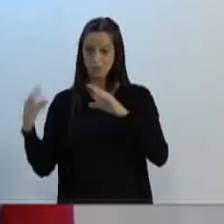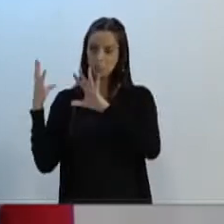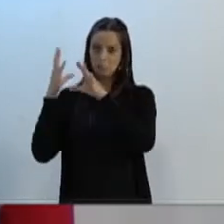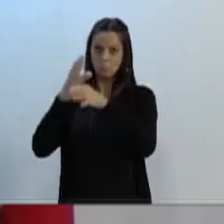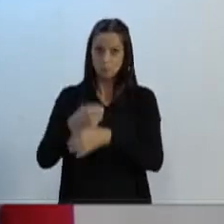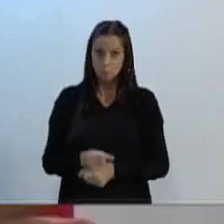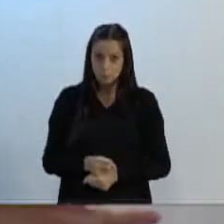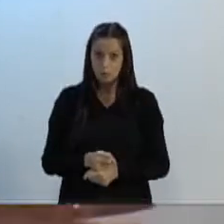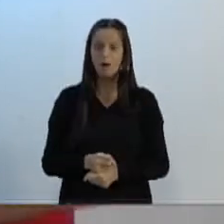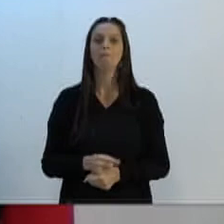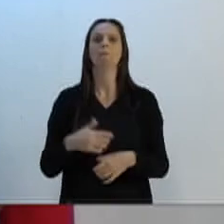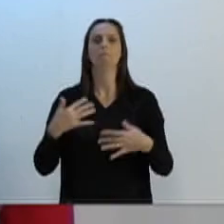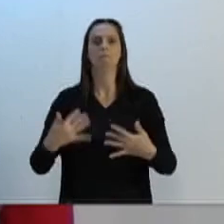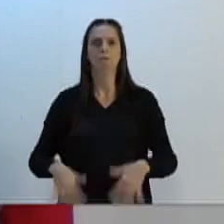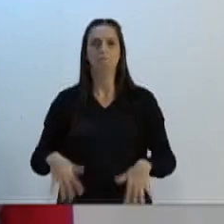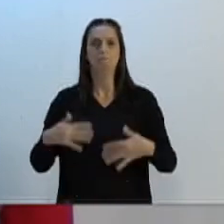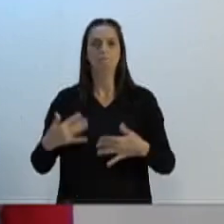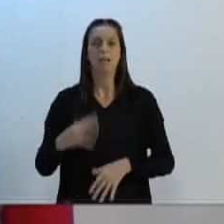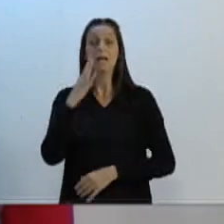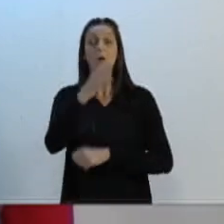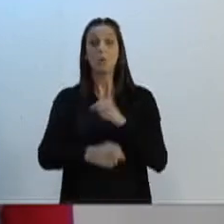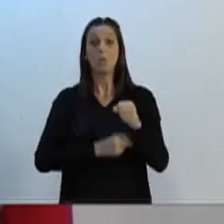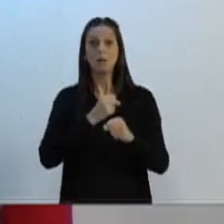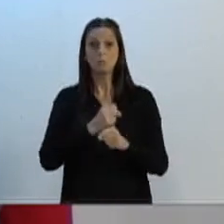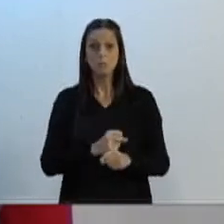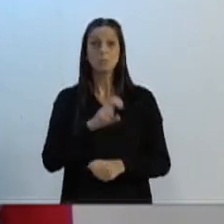1.254.000 e, consequentemente, em 4 anos,